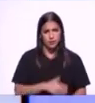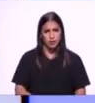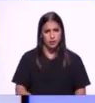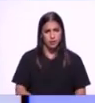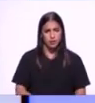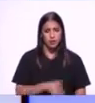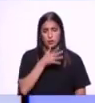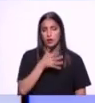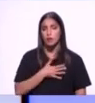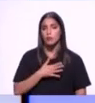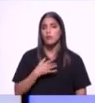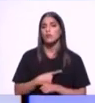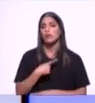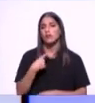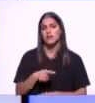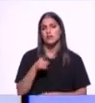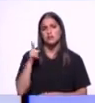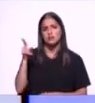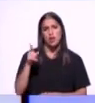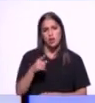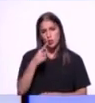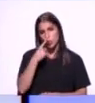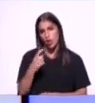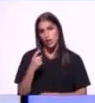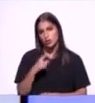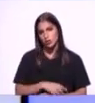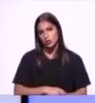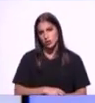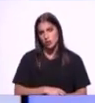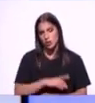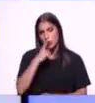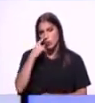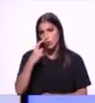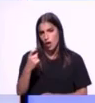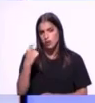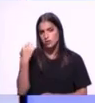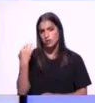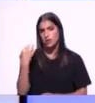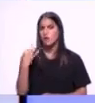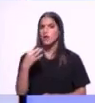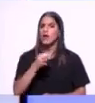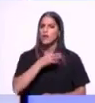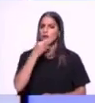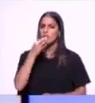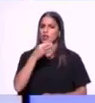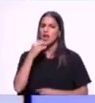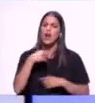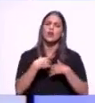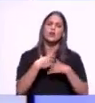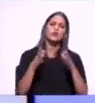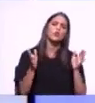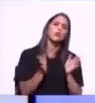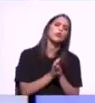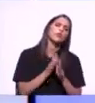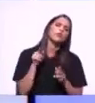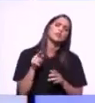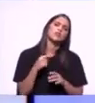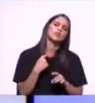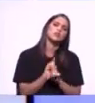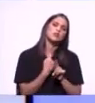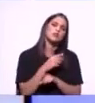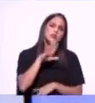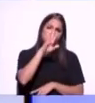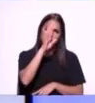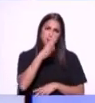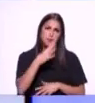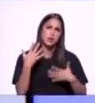Digam-me uma vez que esses senhores tenham tido a coragem de condenar todas estas coisas que se sabem hoje em